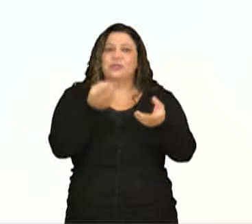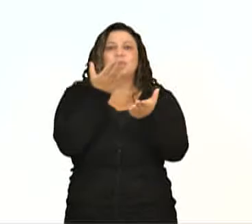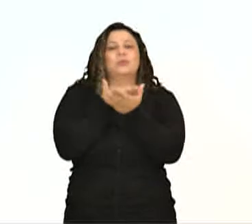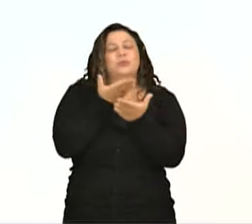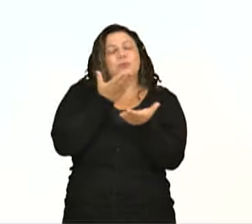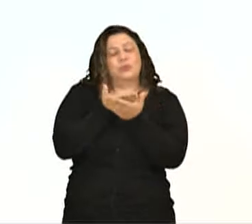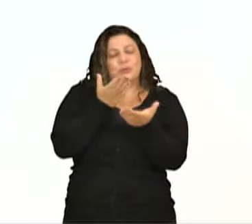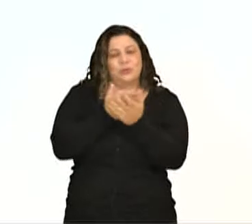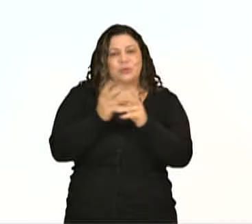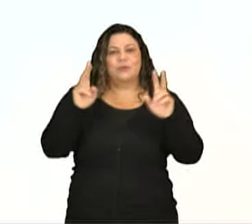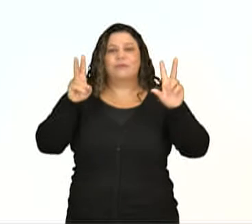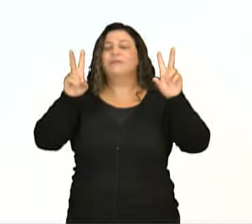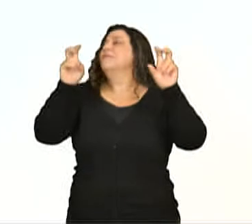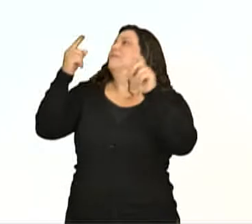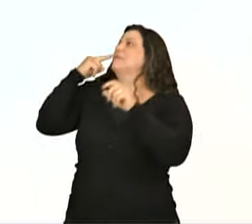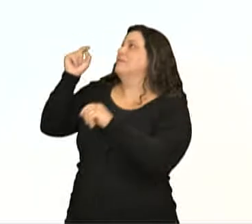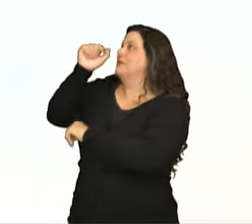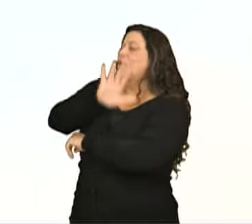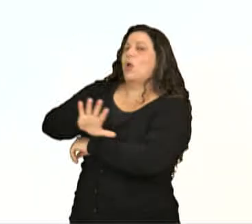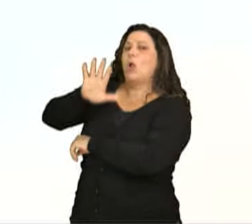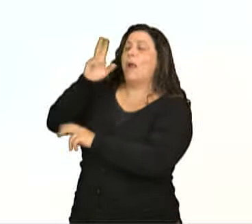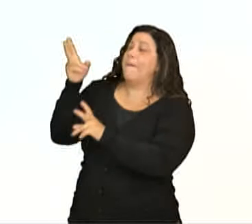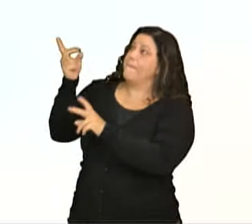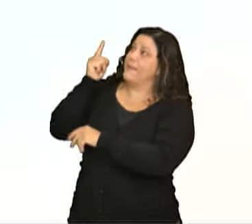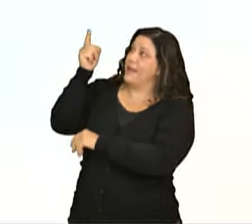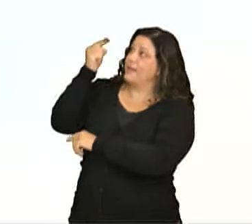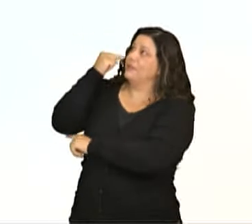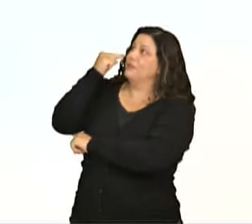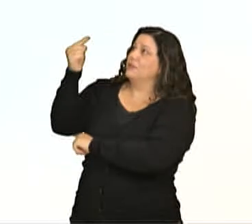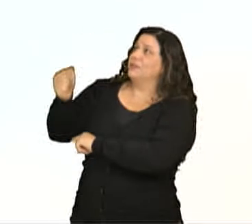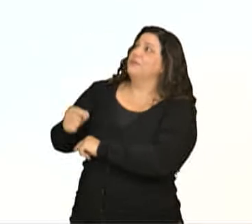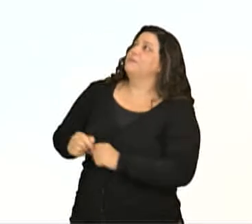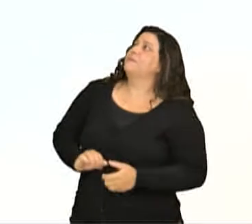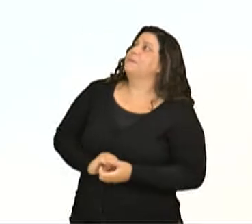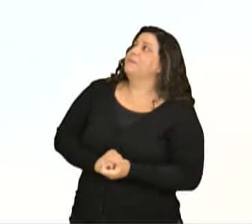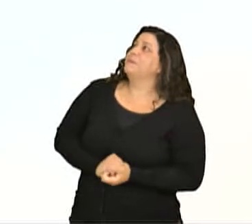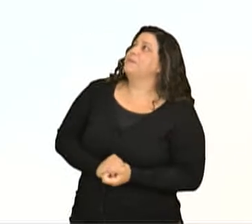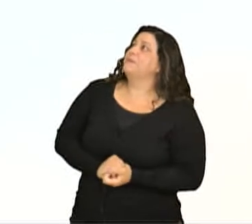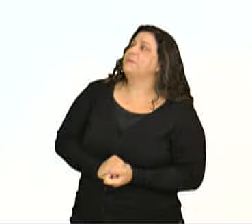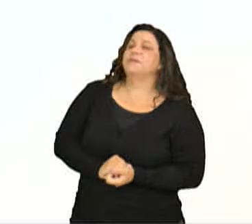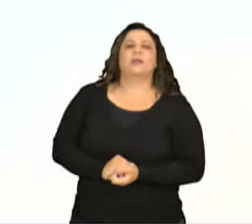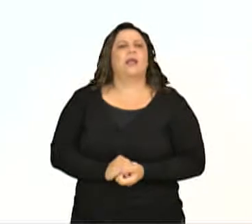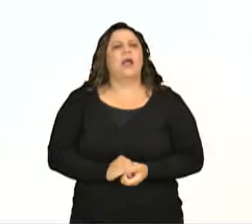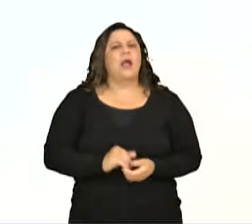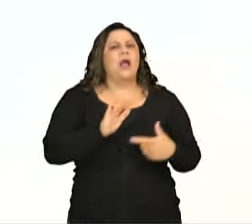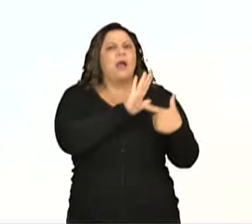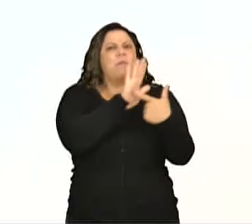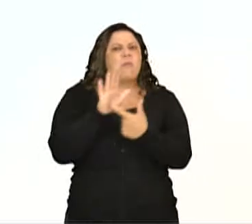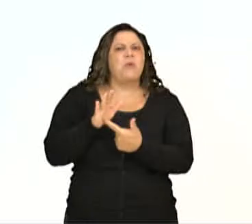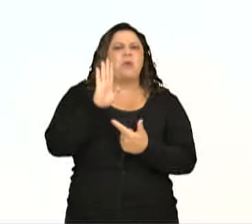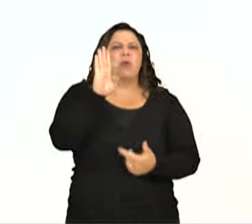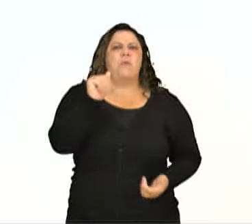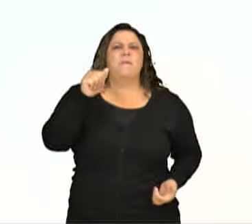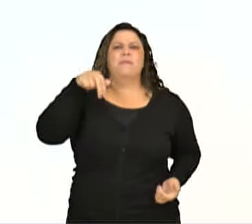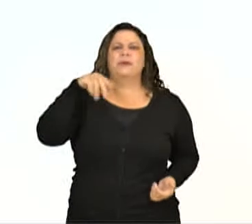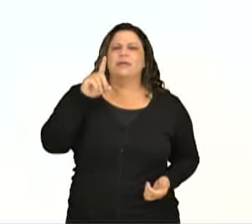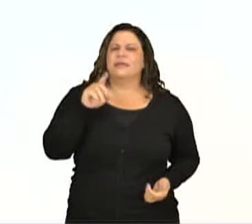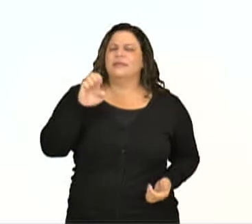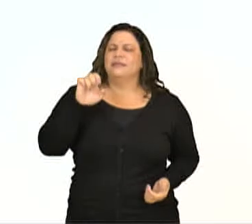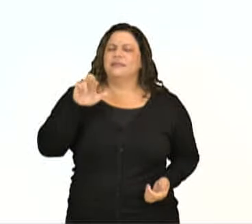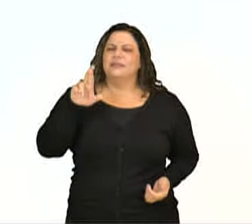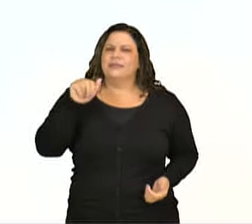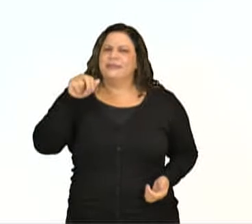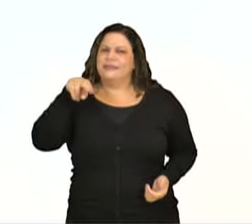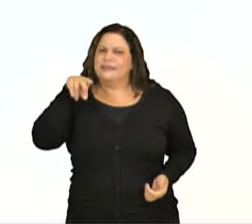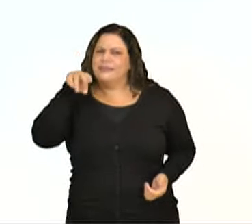aula, dê uma olhada nessa imagem que está na sua tela. Mostra aí um bandeirante paulista muito grande, né? Segurando o